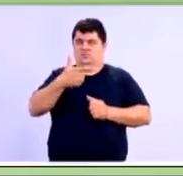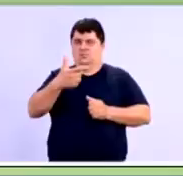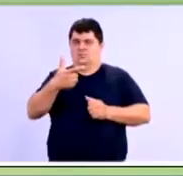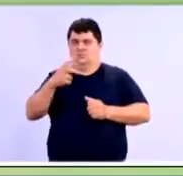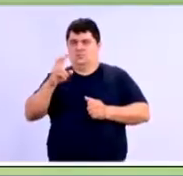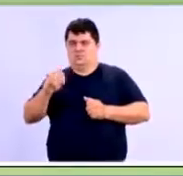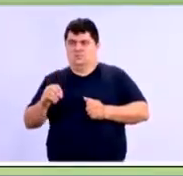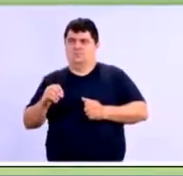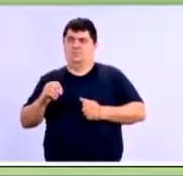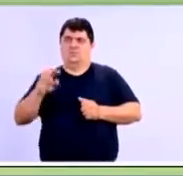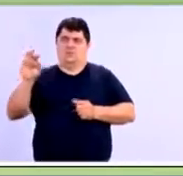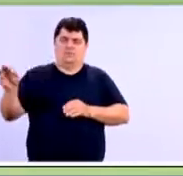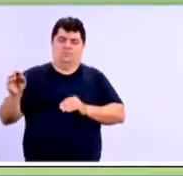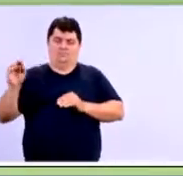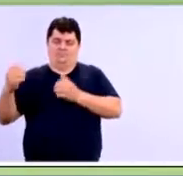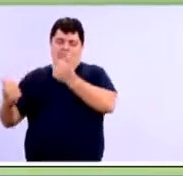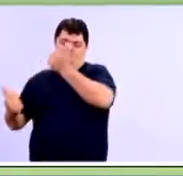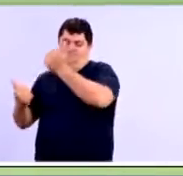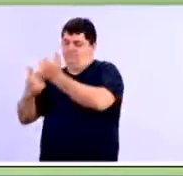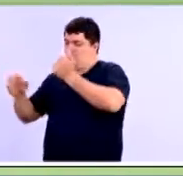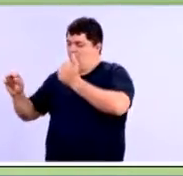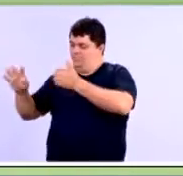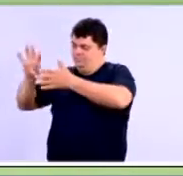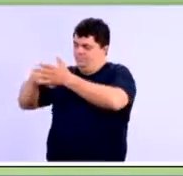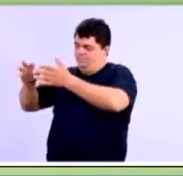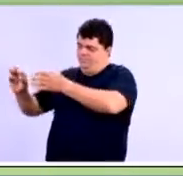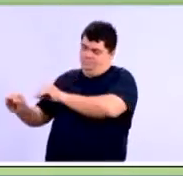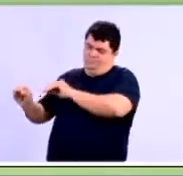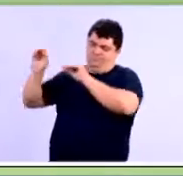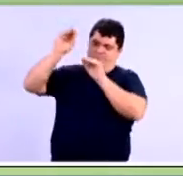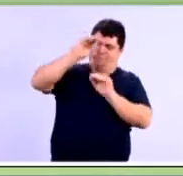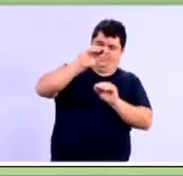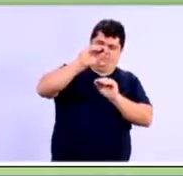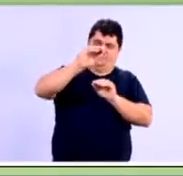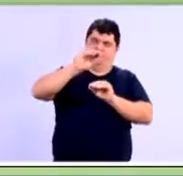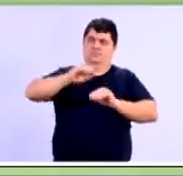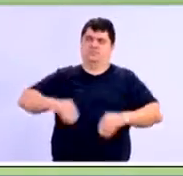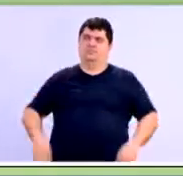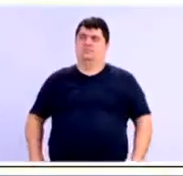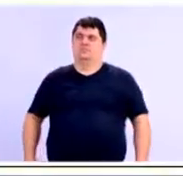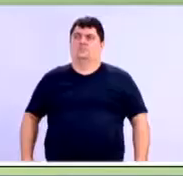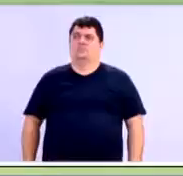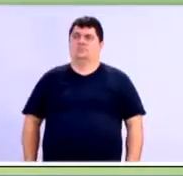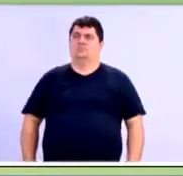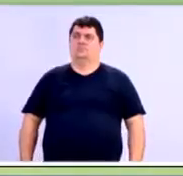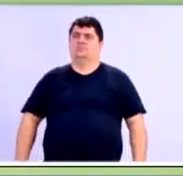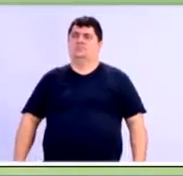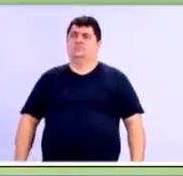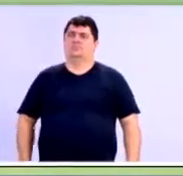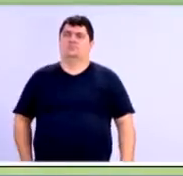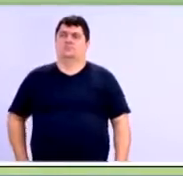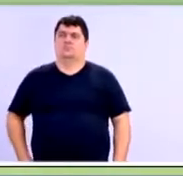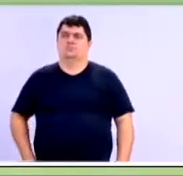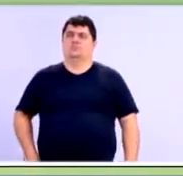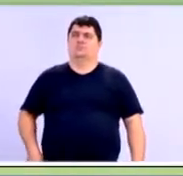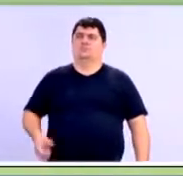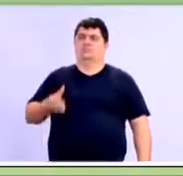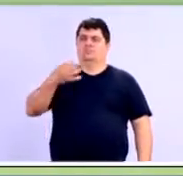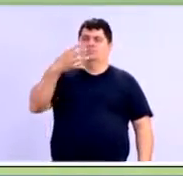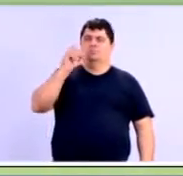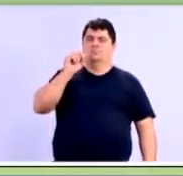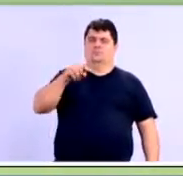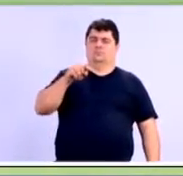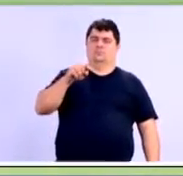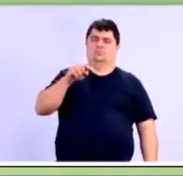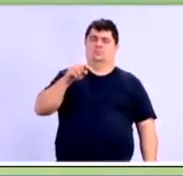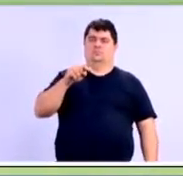140.250. É só jogar o resultado aqui na fórmula, né? Então, aqui que eu vou fazer, olha, peguei os 64 mil, né?